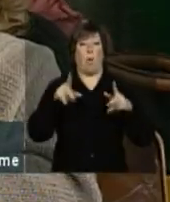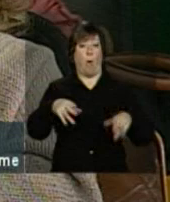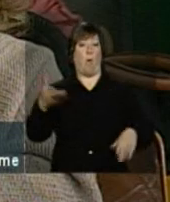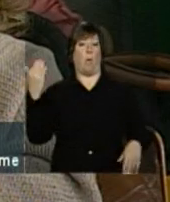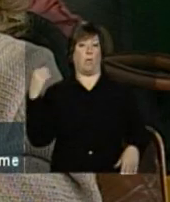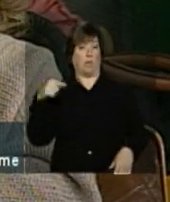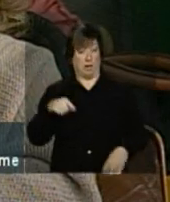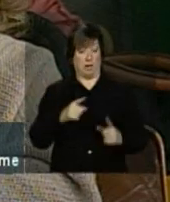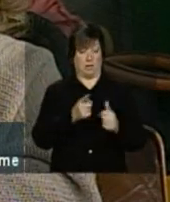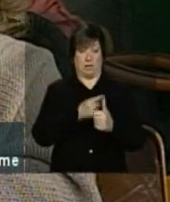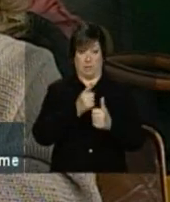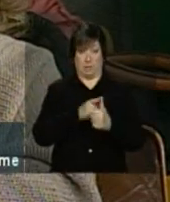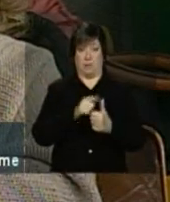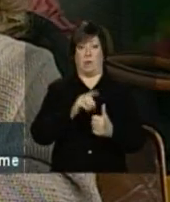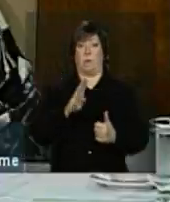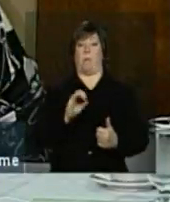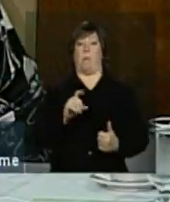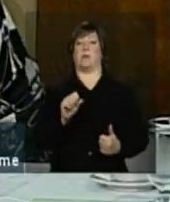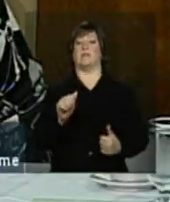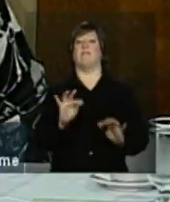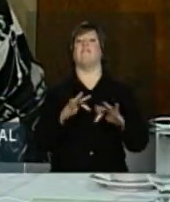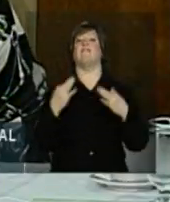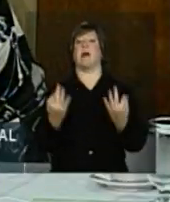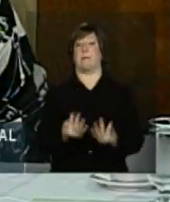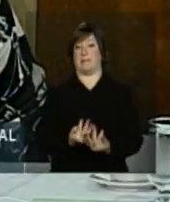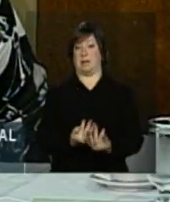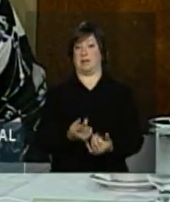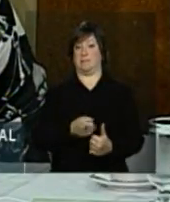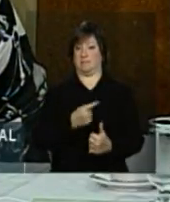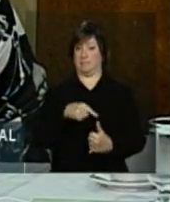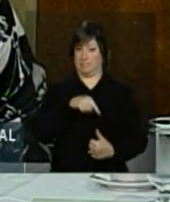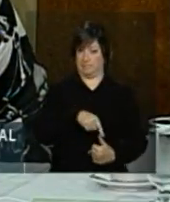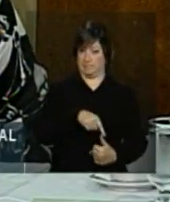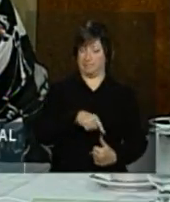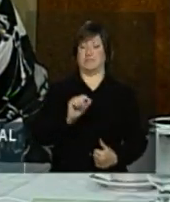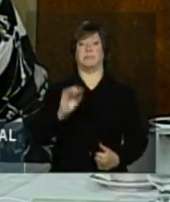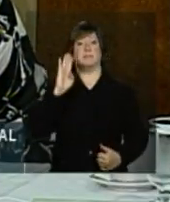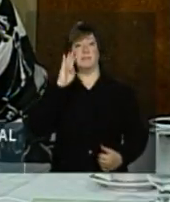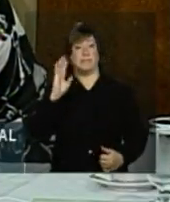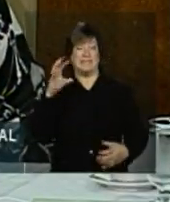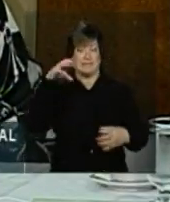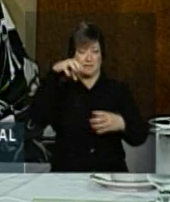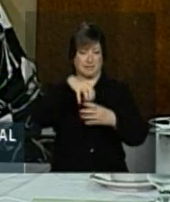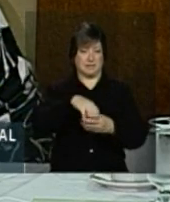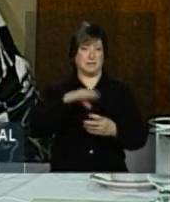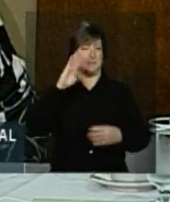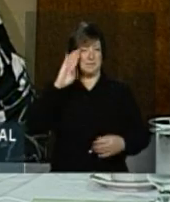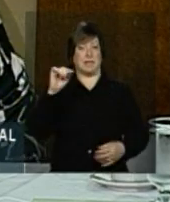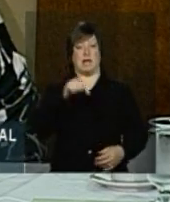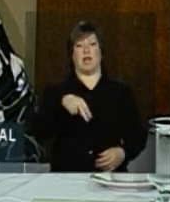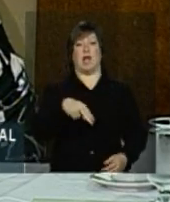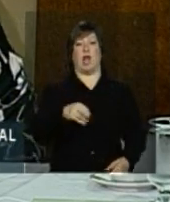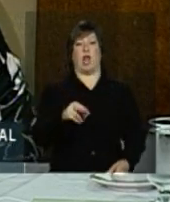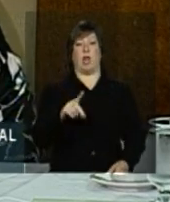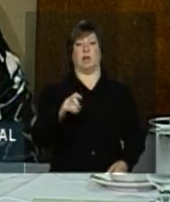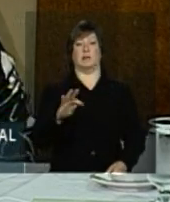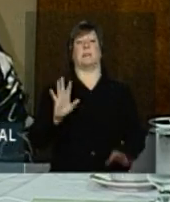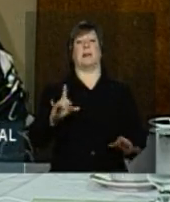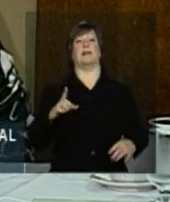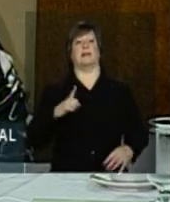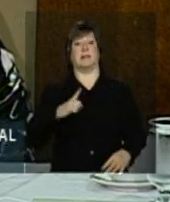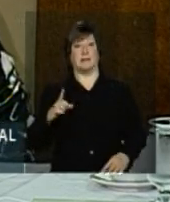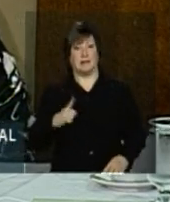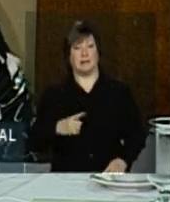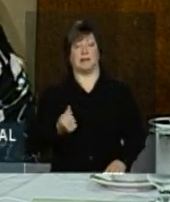o bolsa família que é o intensivamente concentrado no Nordeste mas nós temos os programas de benefício de